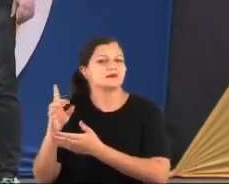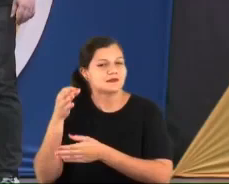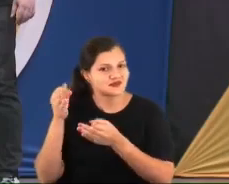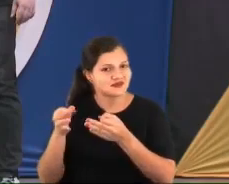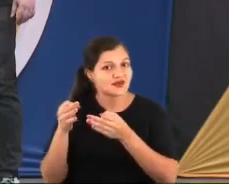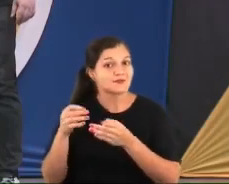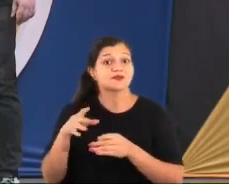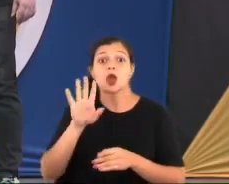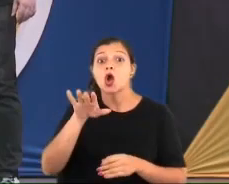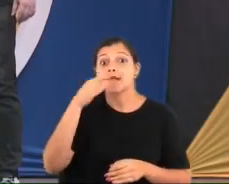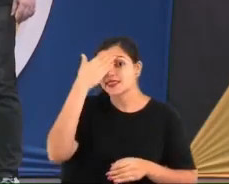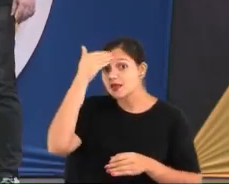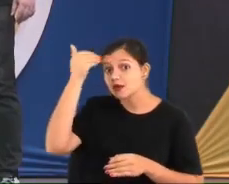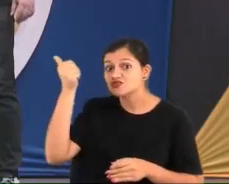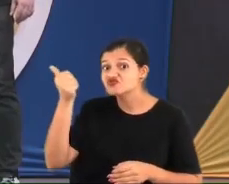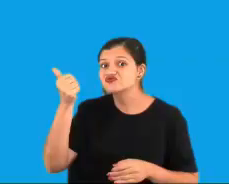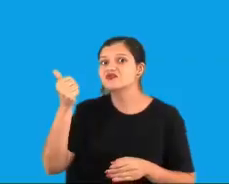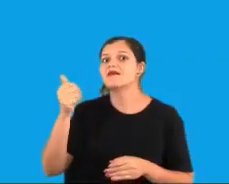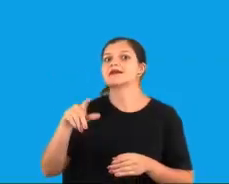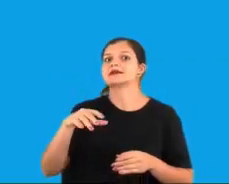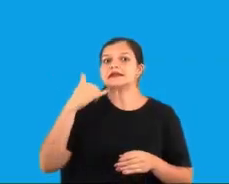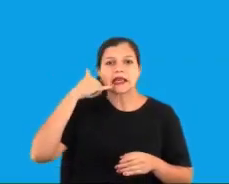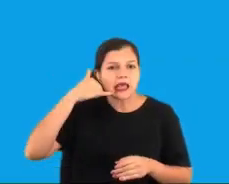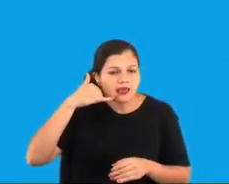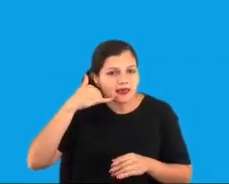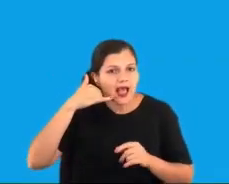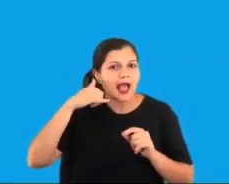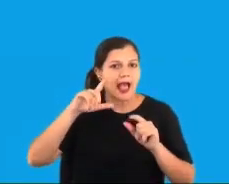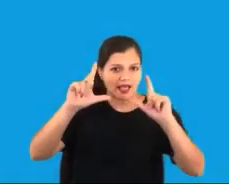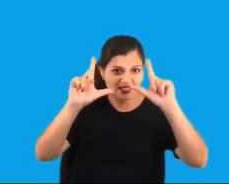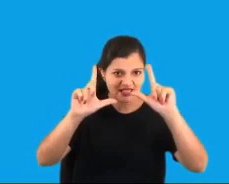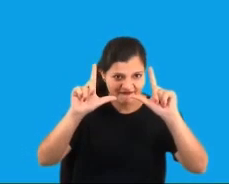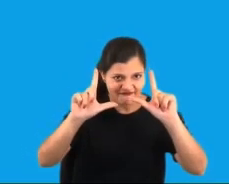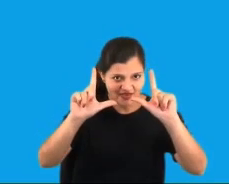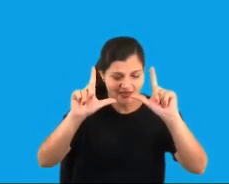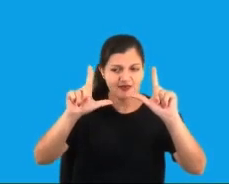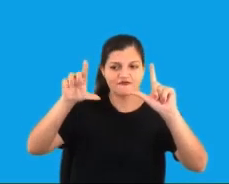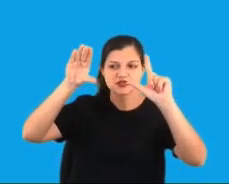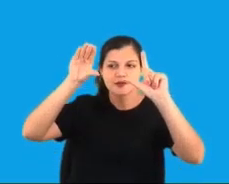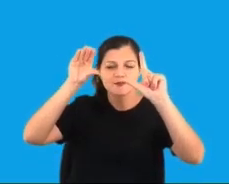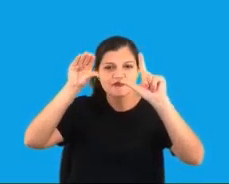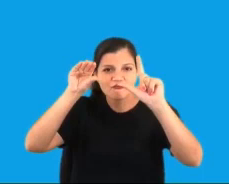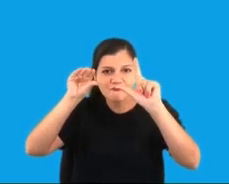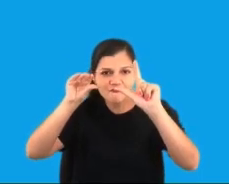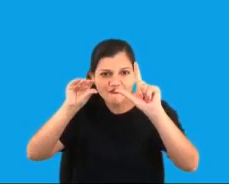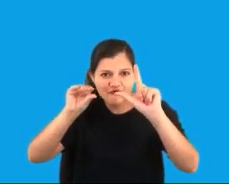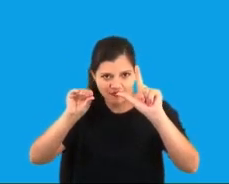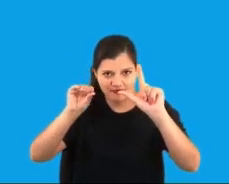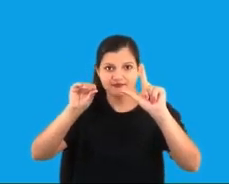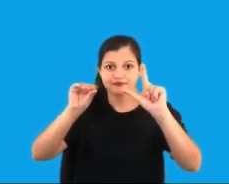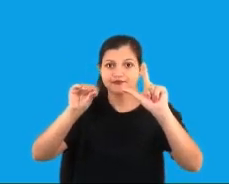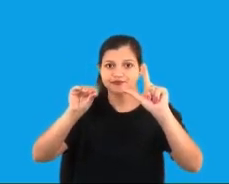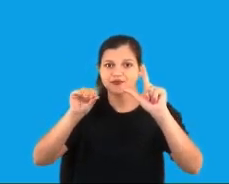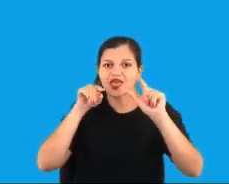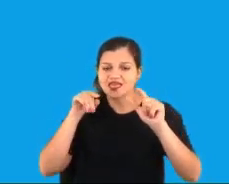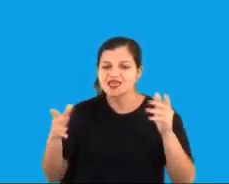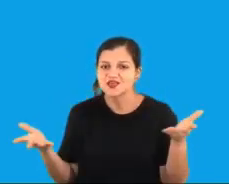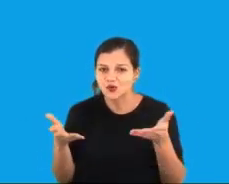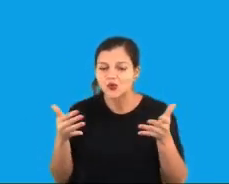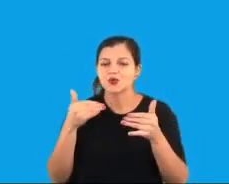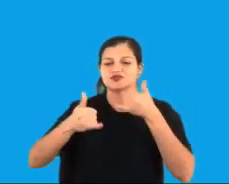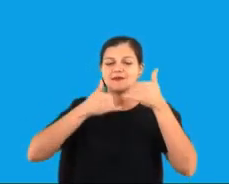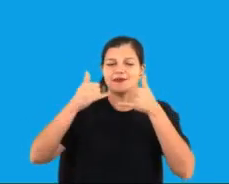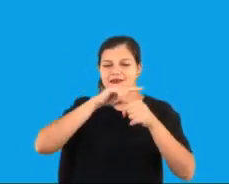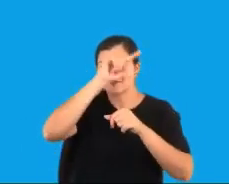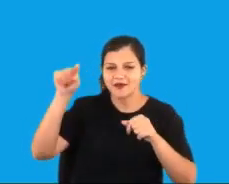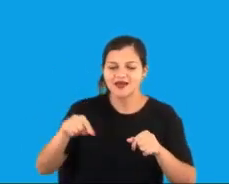quando ligar pra cá, coloque sua TV no mudo pra gente não ter problema com delay. E na nossa roleta nós teremos vários níveis.